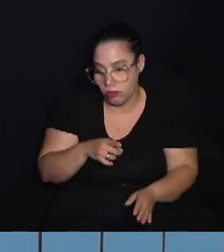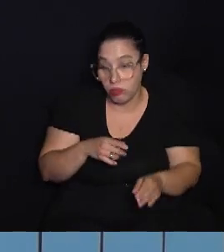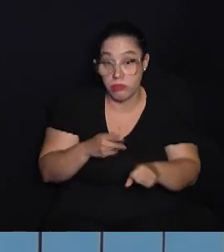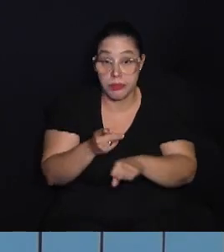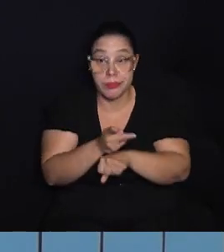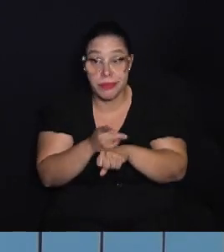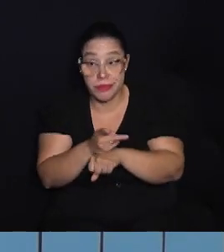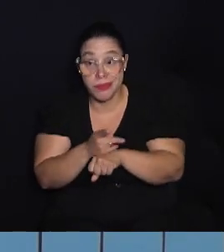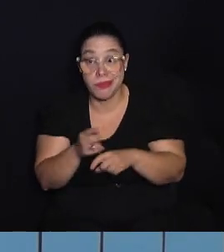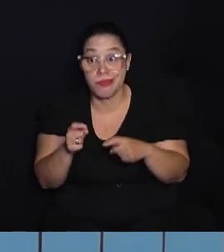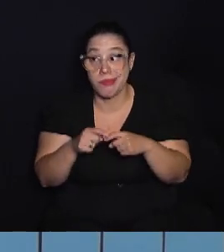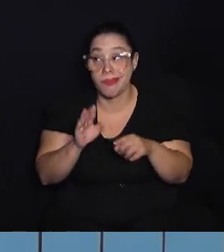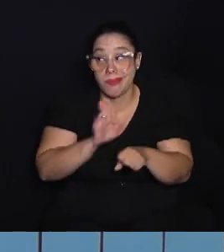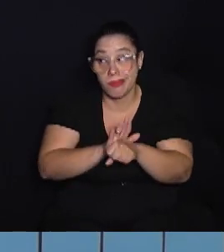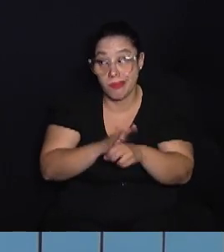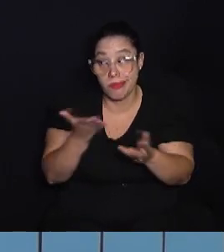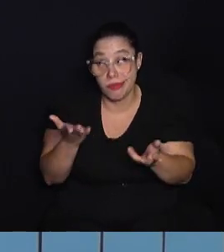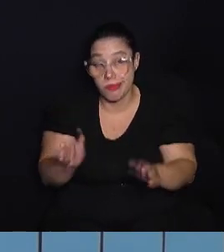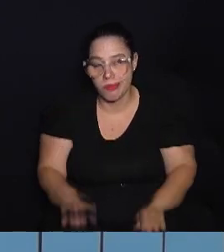correr aí para buscar uma ajuda?